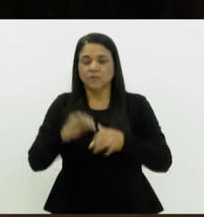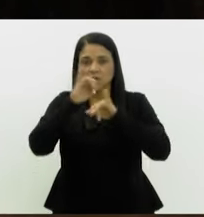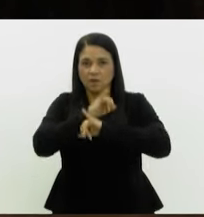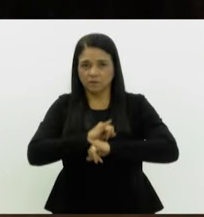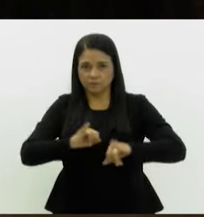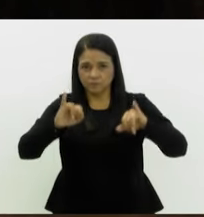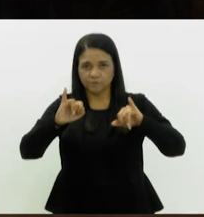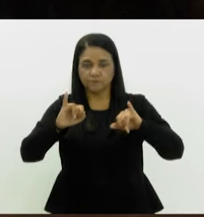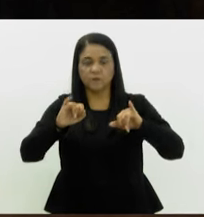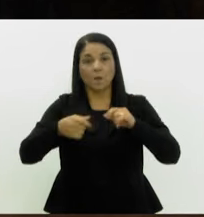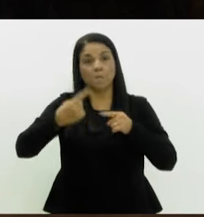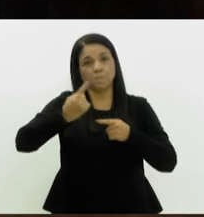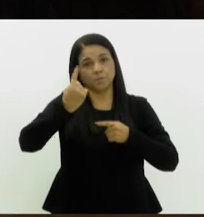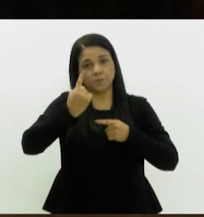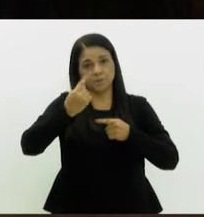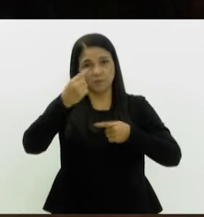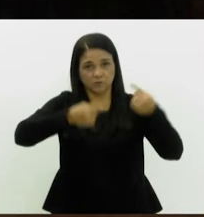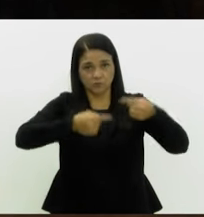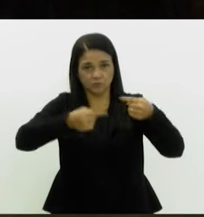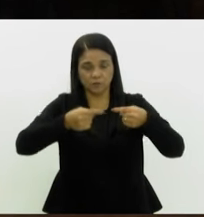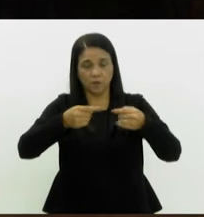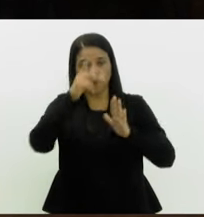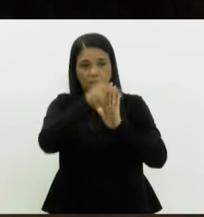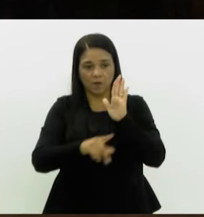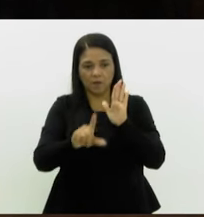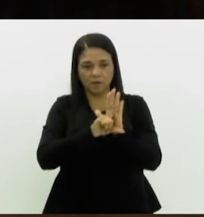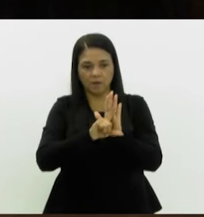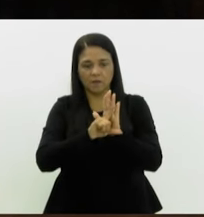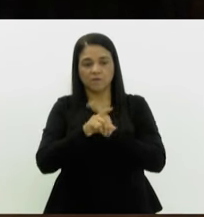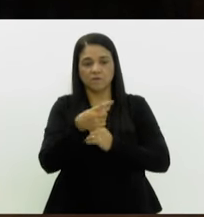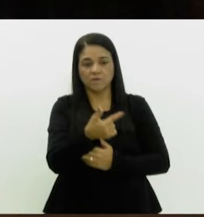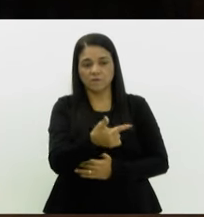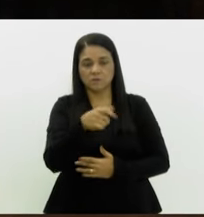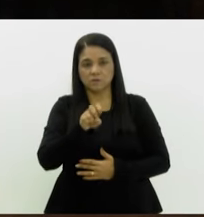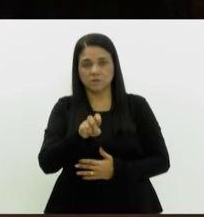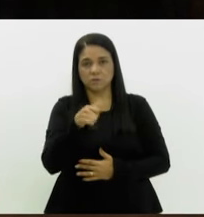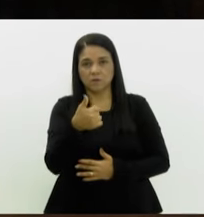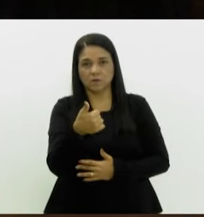Anuncio, em primeira discussão, projeto de lei número